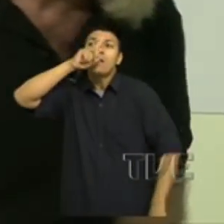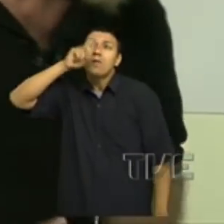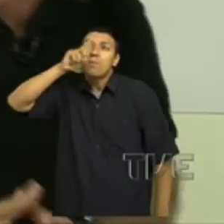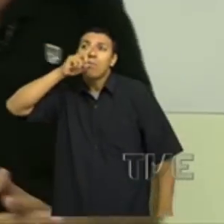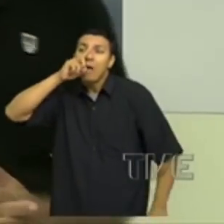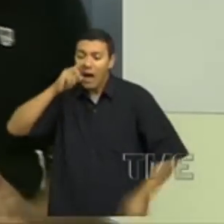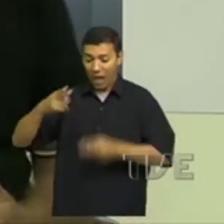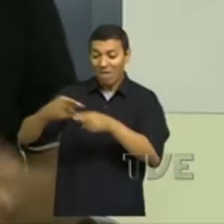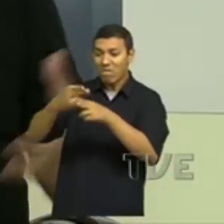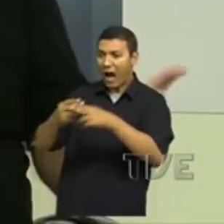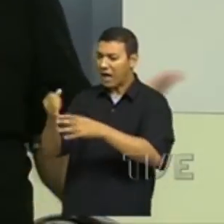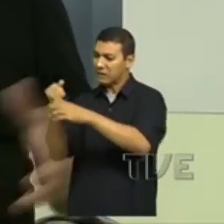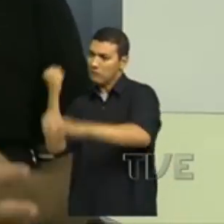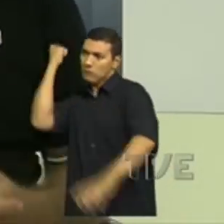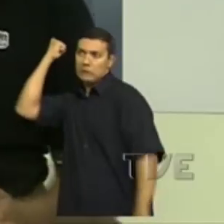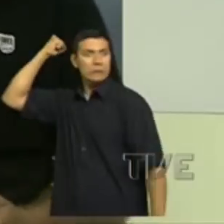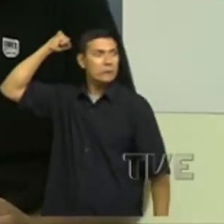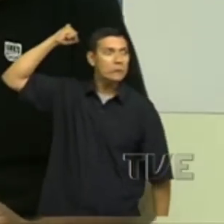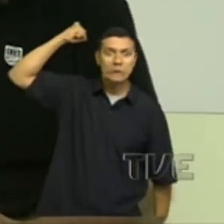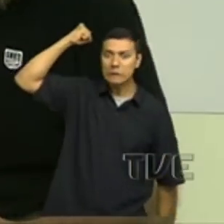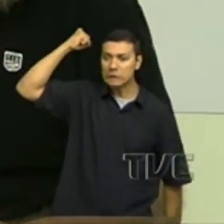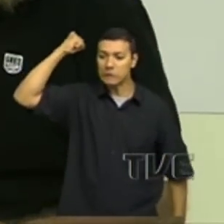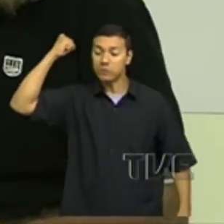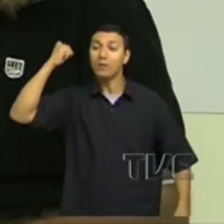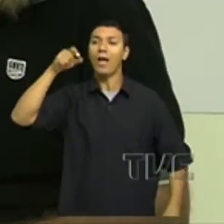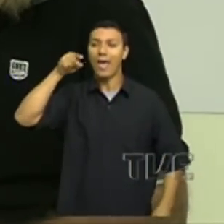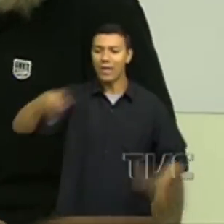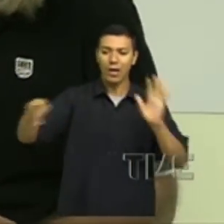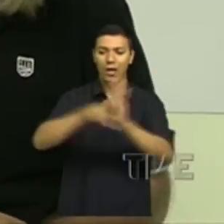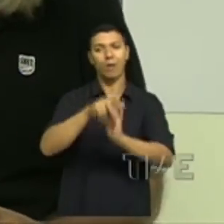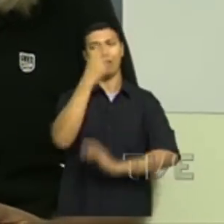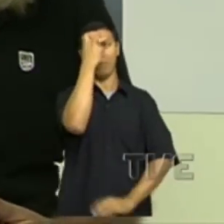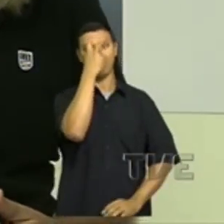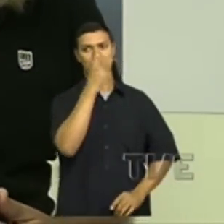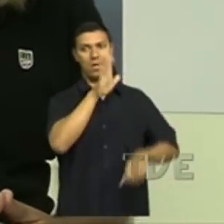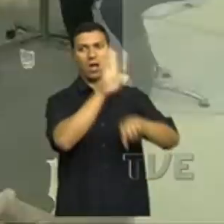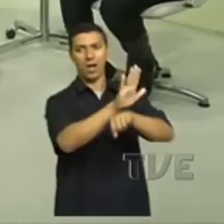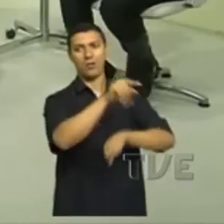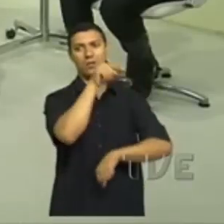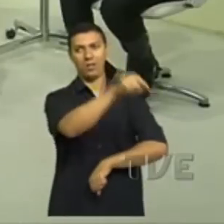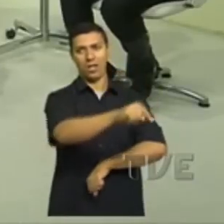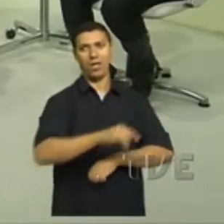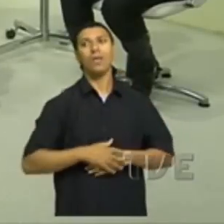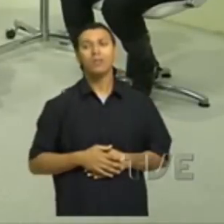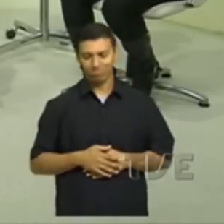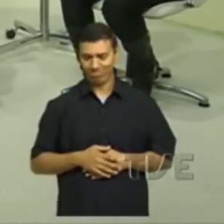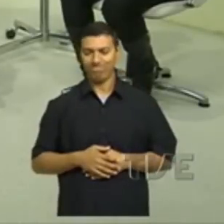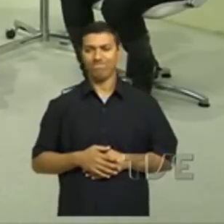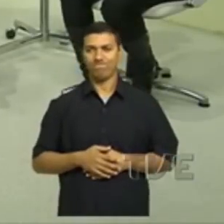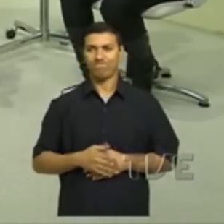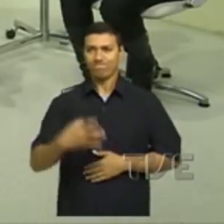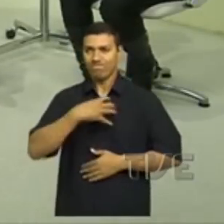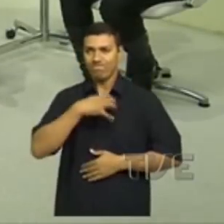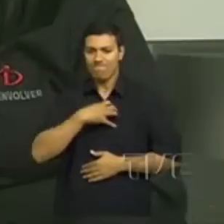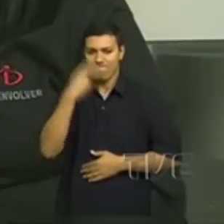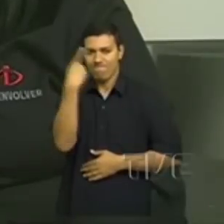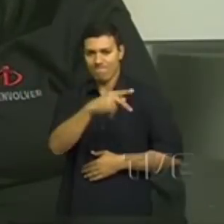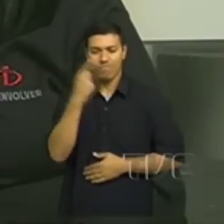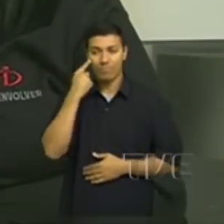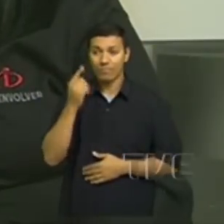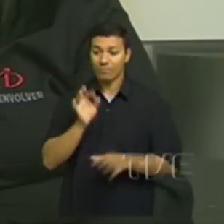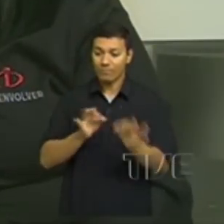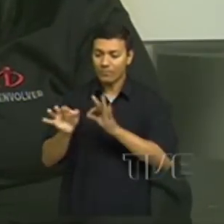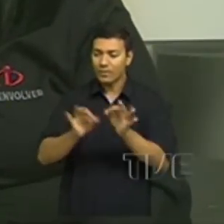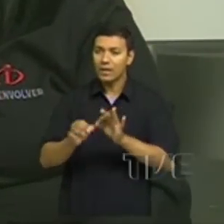enfim. É essa tradução da... A questão da audiodescrição. Isso. É uma forma de fazer a pessoa com